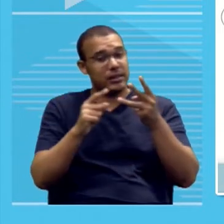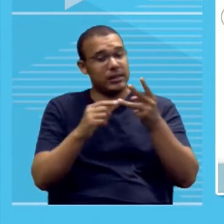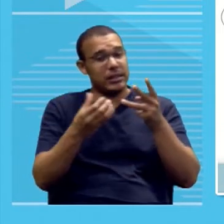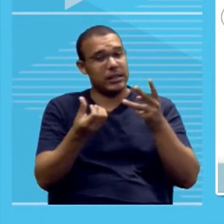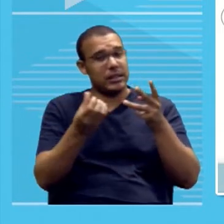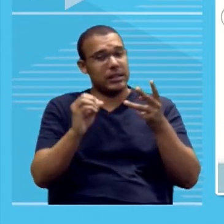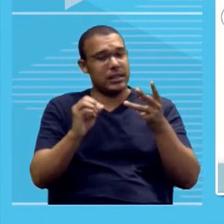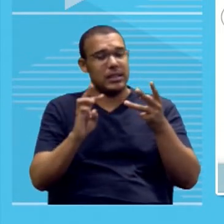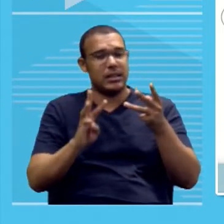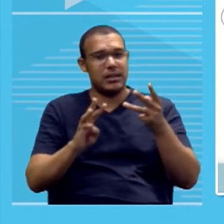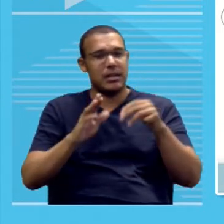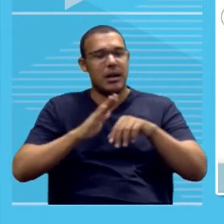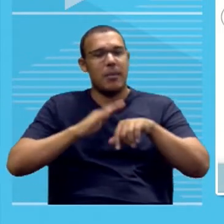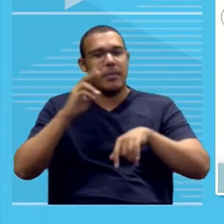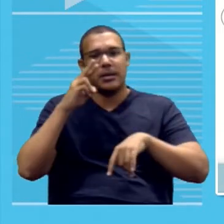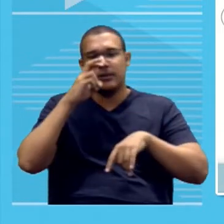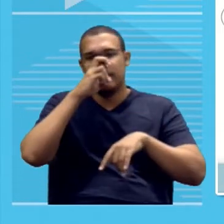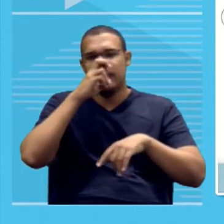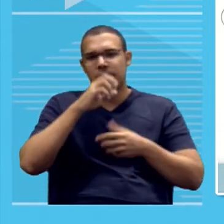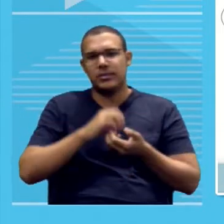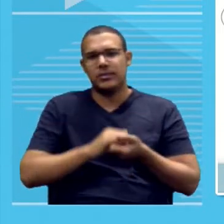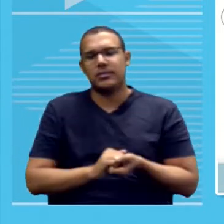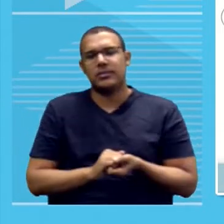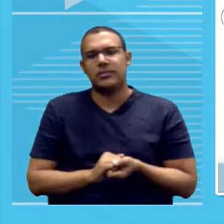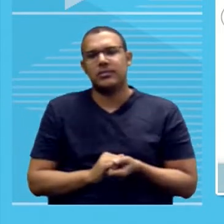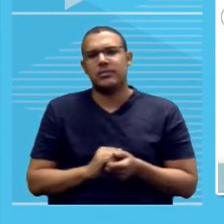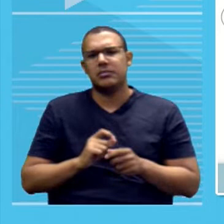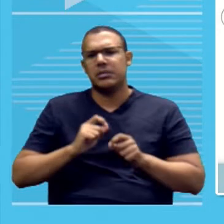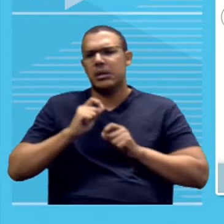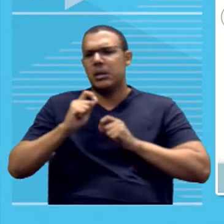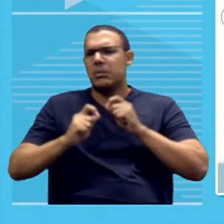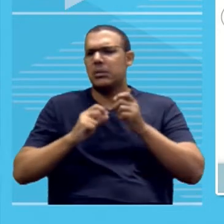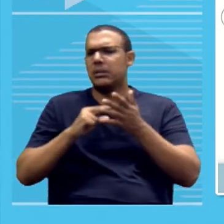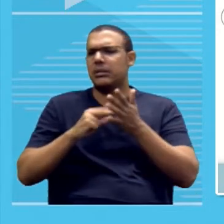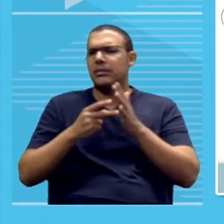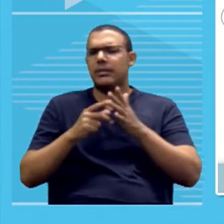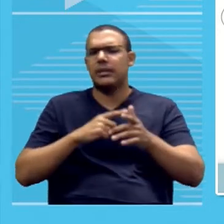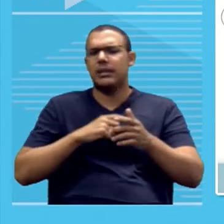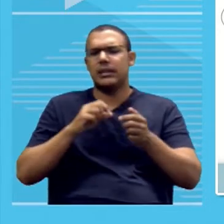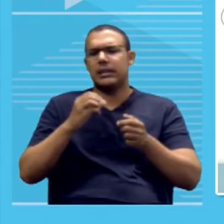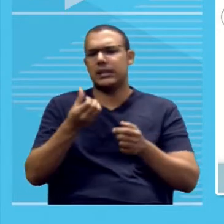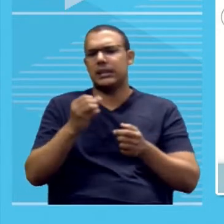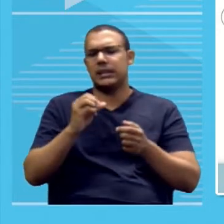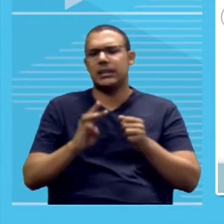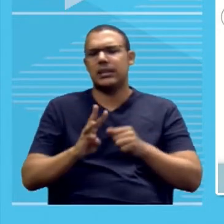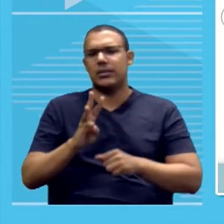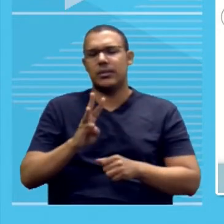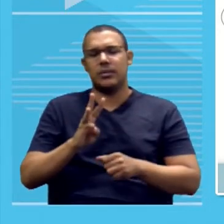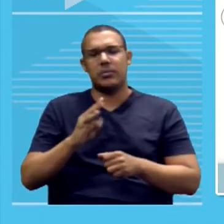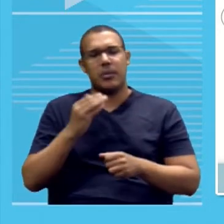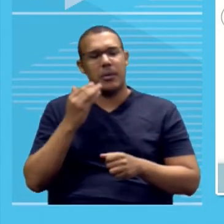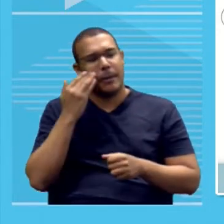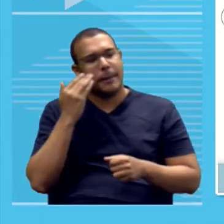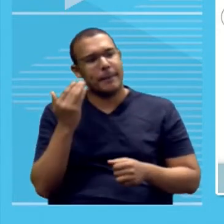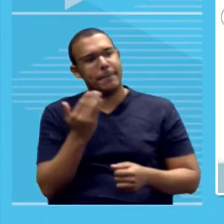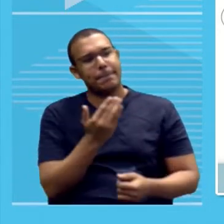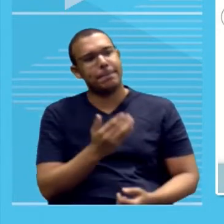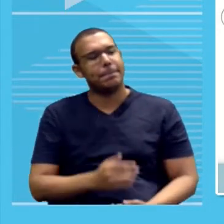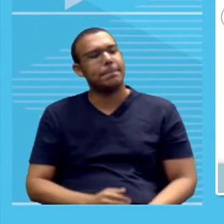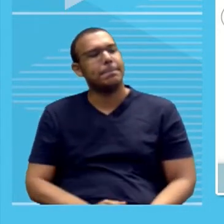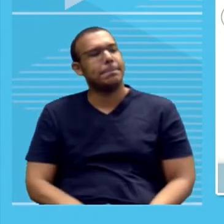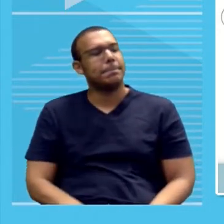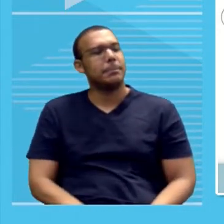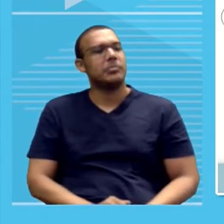a nossa lâmpada mais forte. Mas o que significa ter 60 watts? Olha, 60 watts é